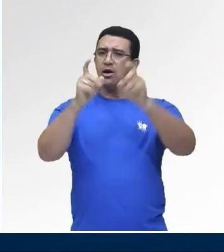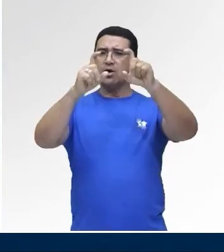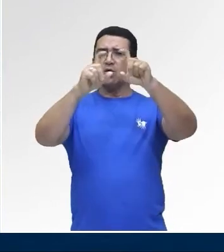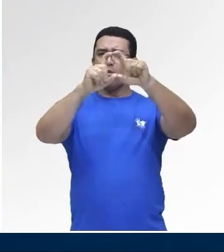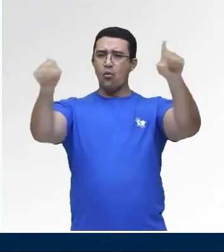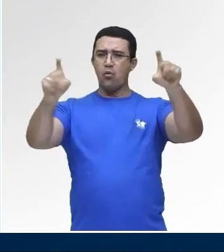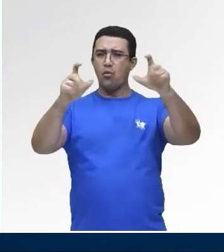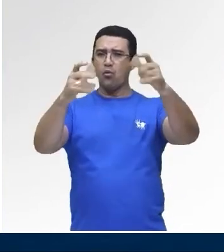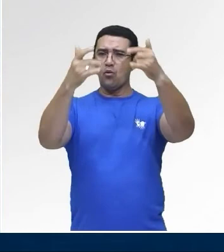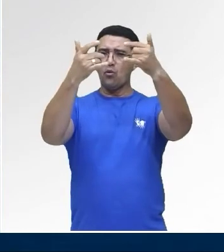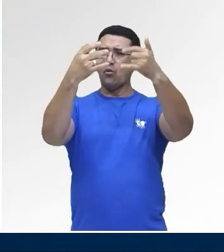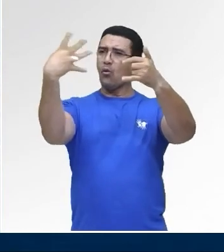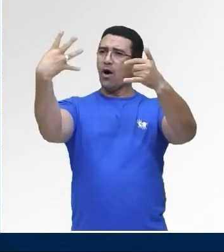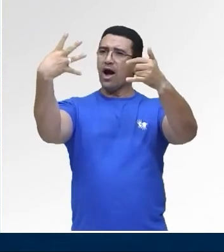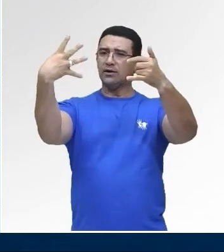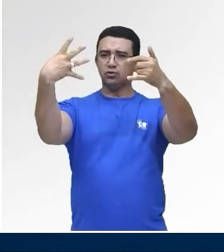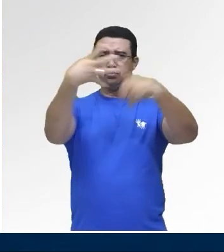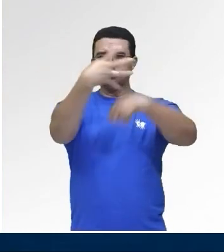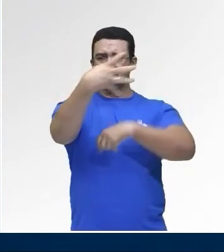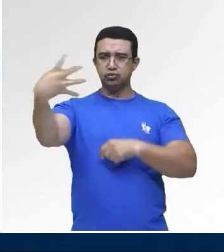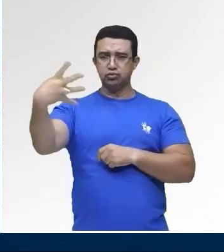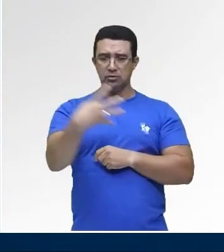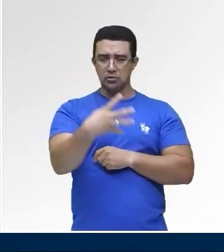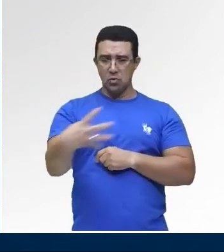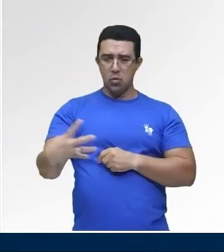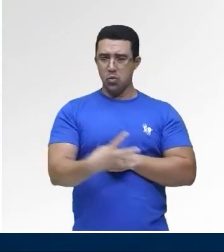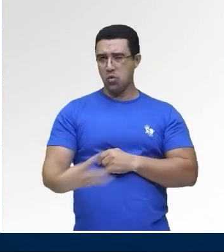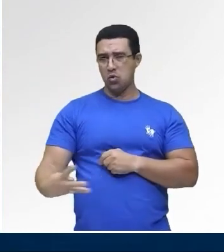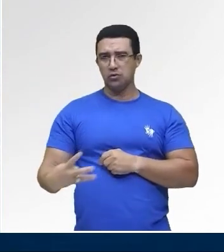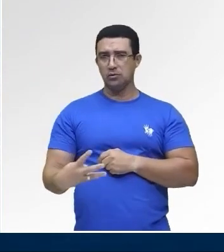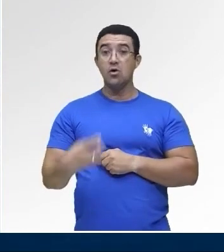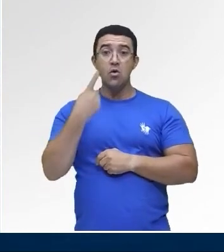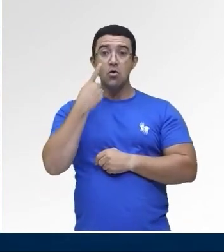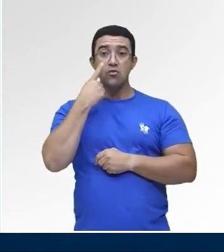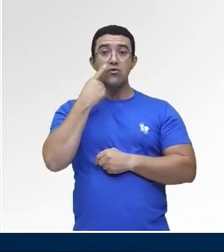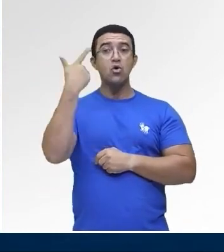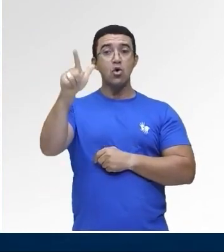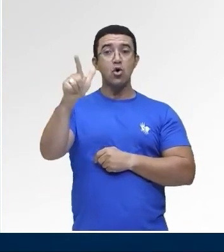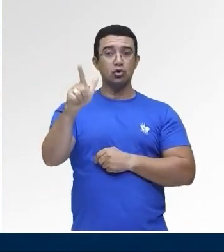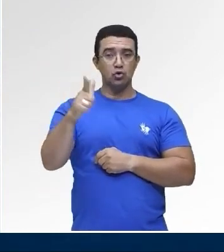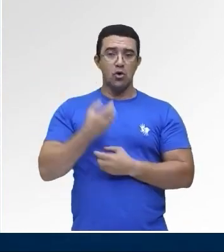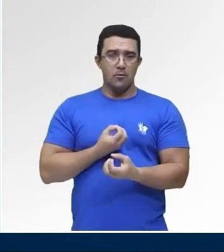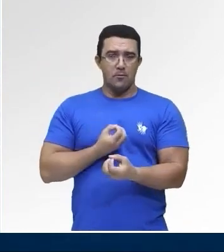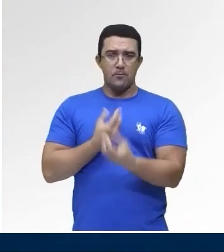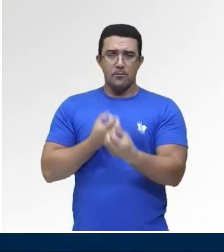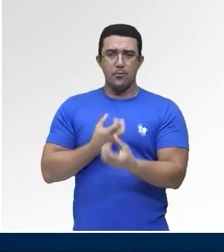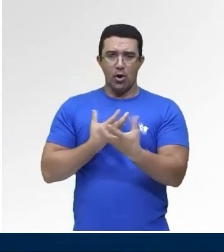caso, os quartetos. Então, vamos ver o poema de Gonçalves